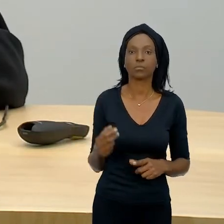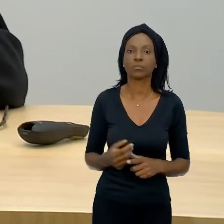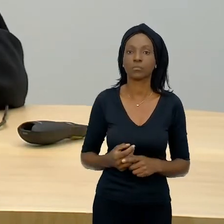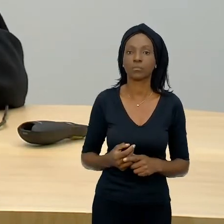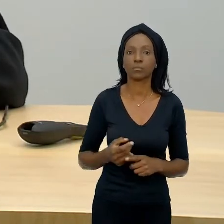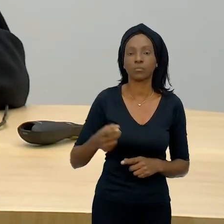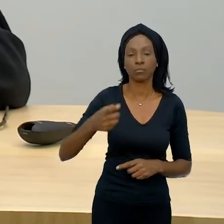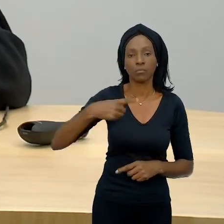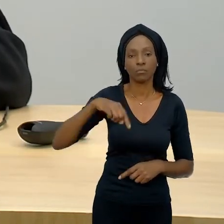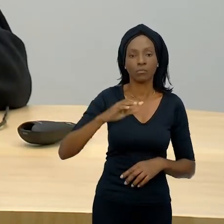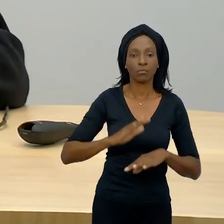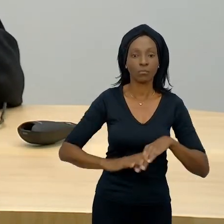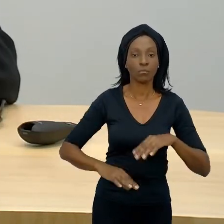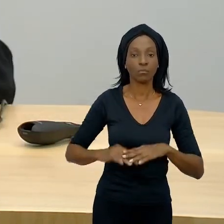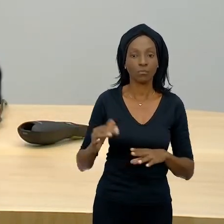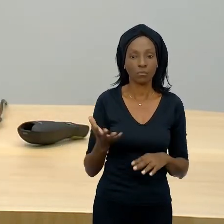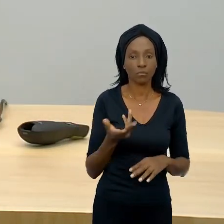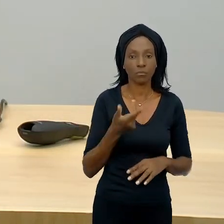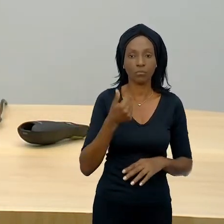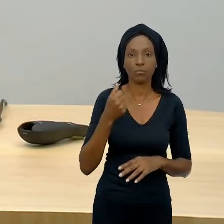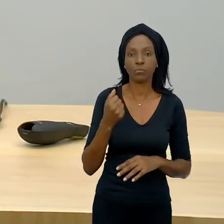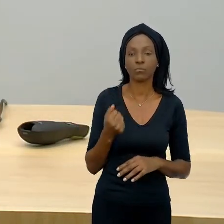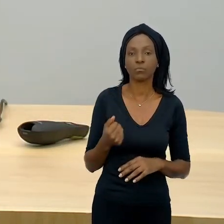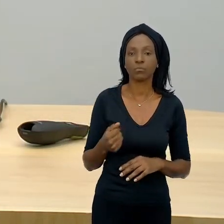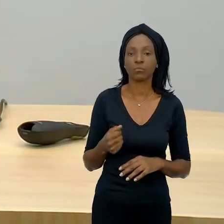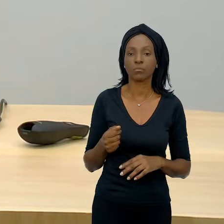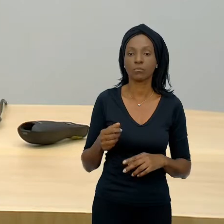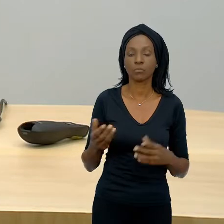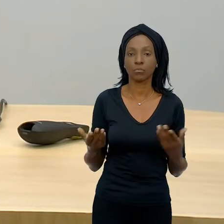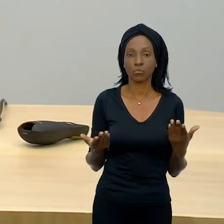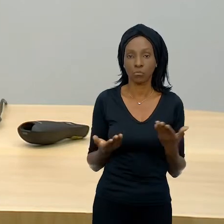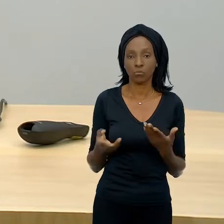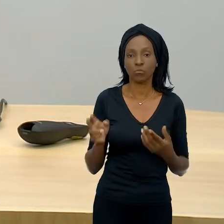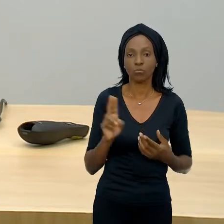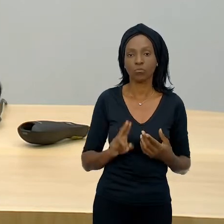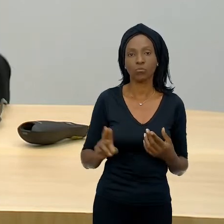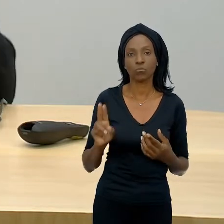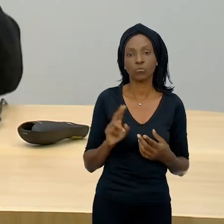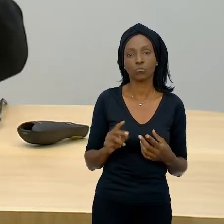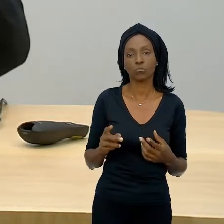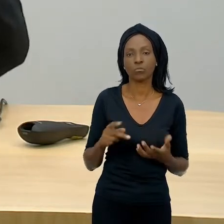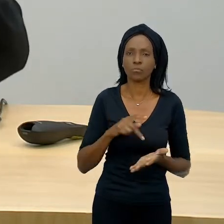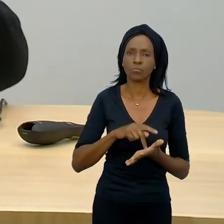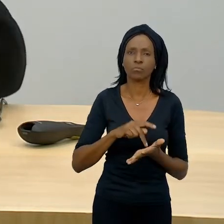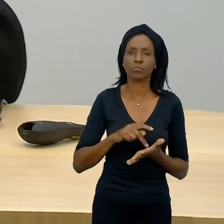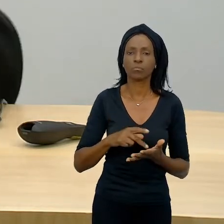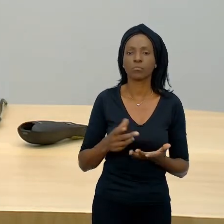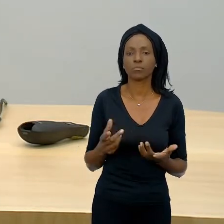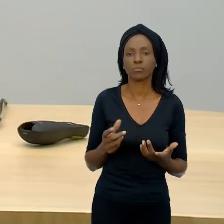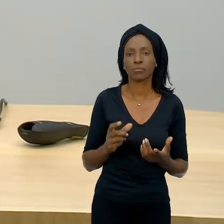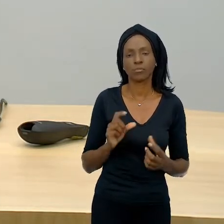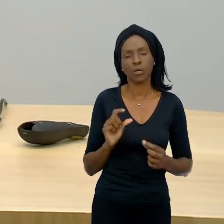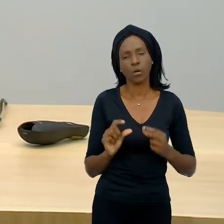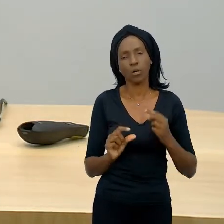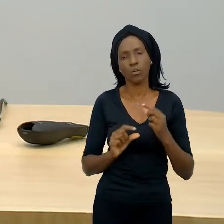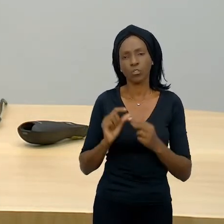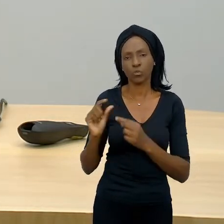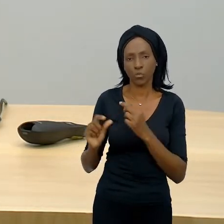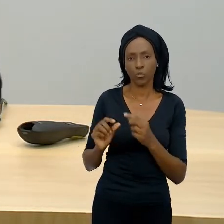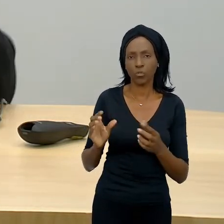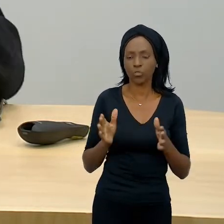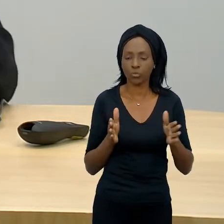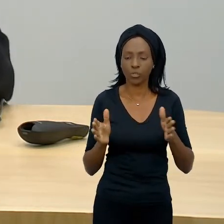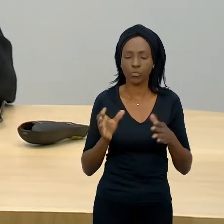nossa habilidade, né? Habilidade que a gente mobiliza hoje e, na verdade, a gente vem mobilizando ao longo de todo o nosso